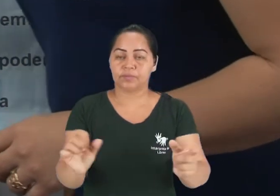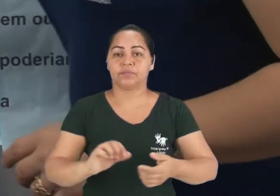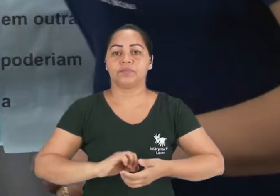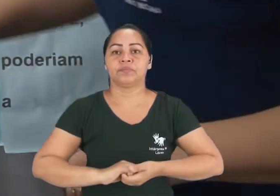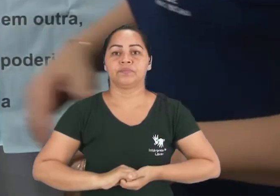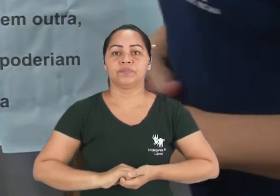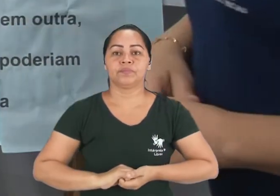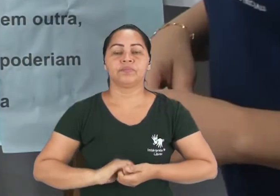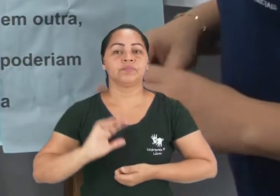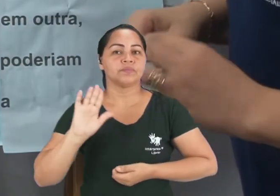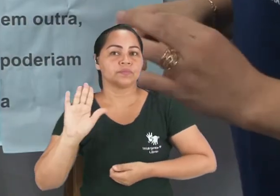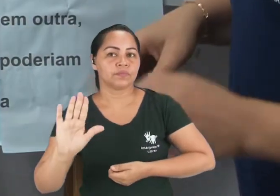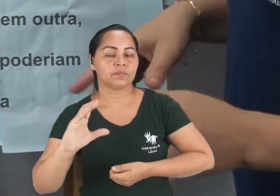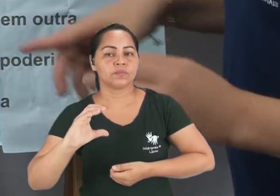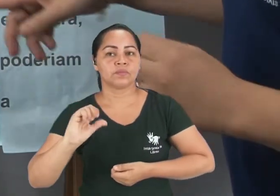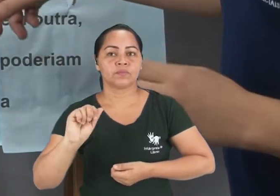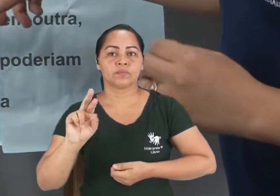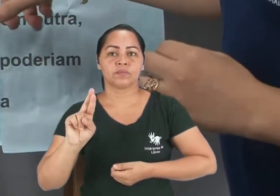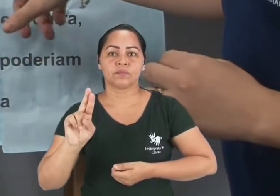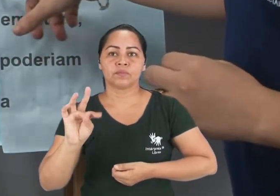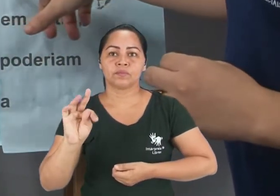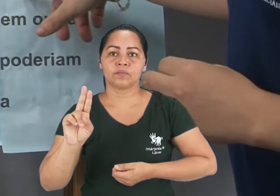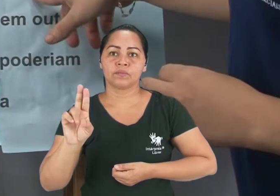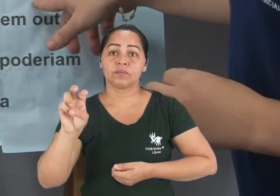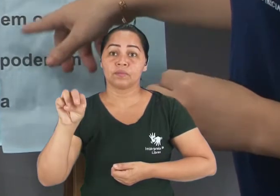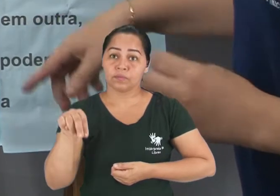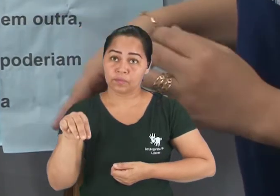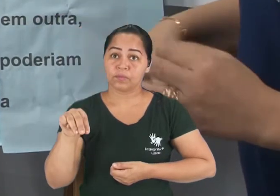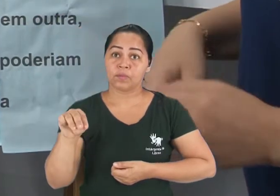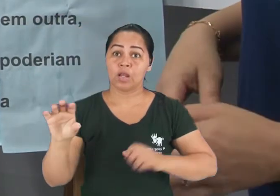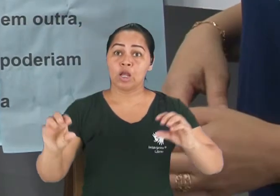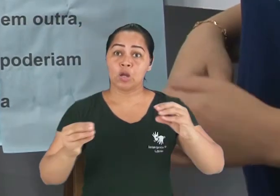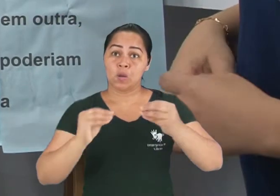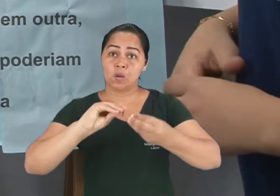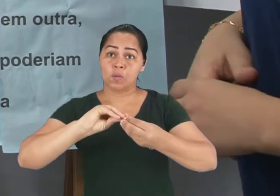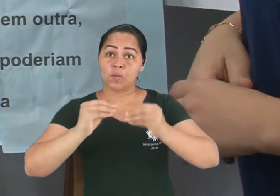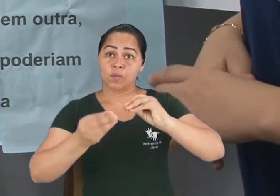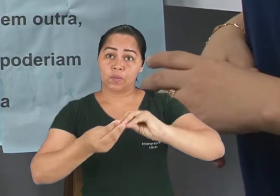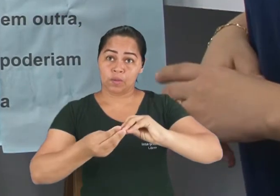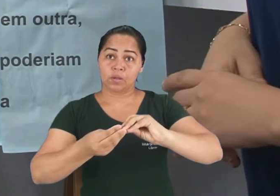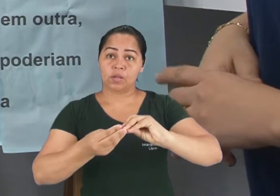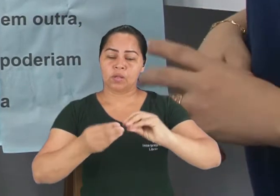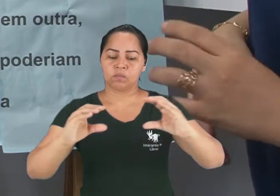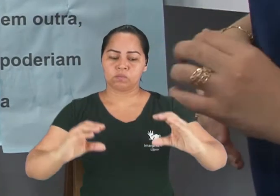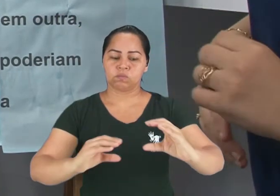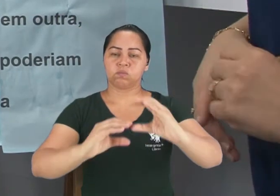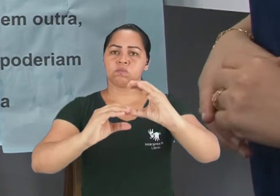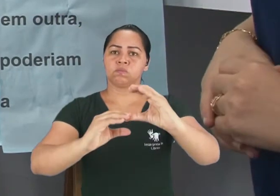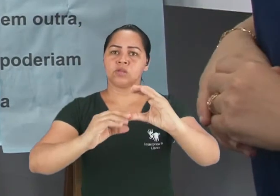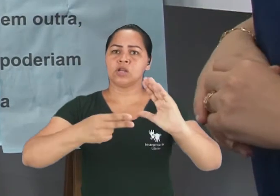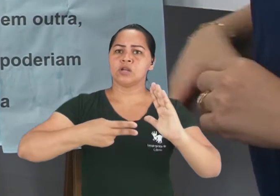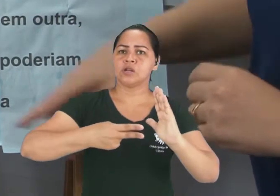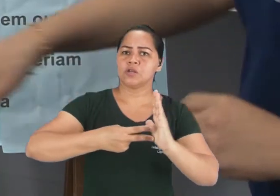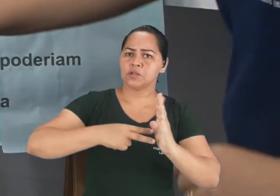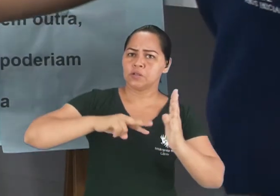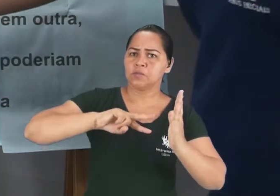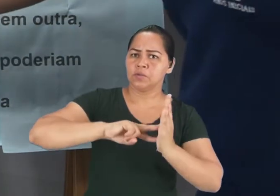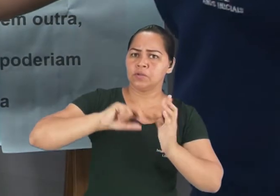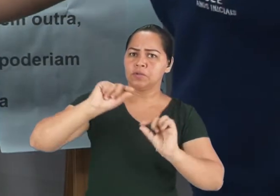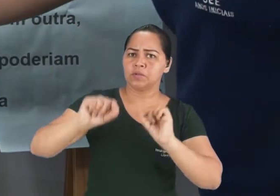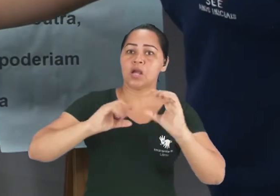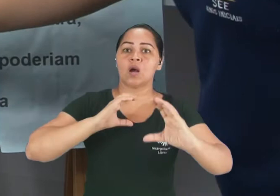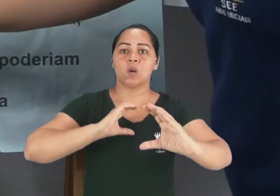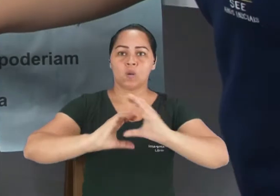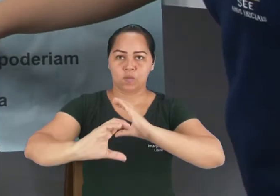No cartão, uma peça de quebra-cabeça se encaixando perfeitamente na outra simboliza a comunicação.